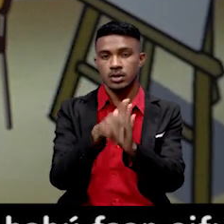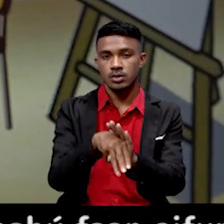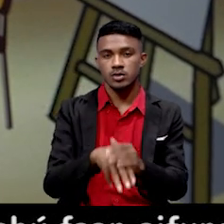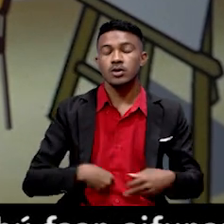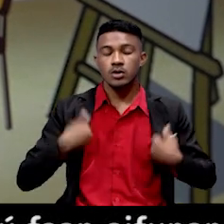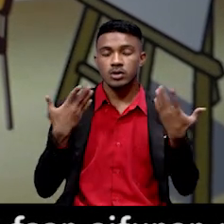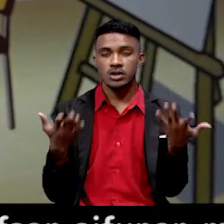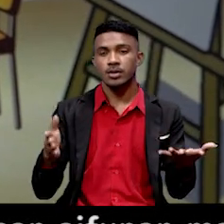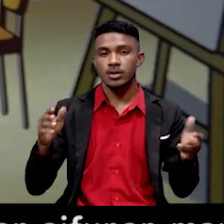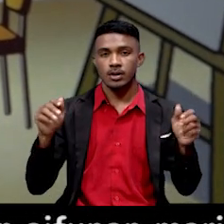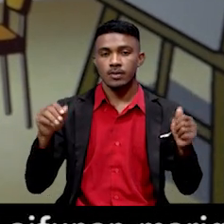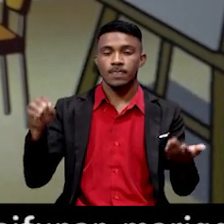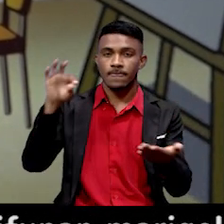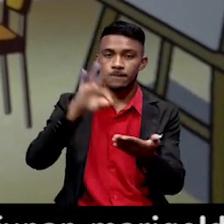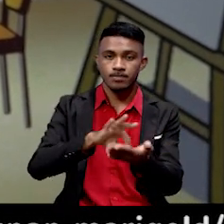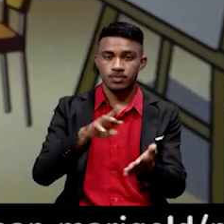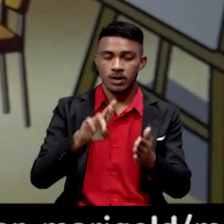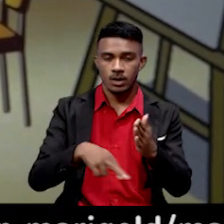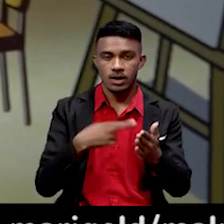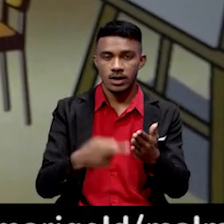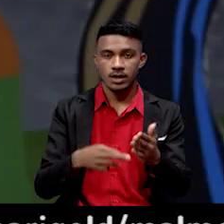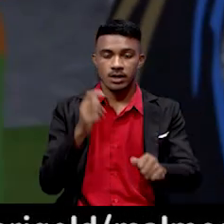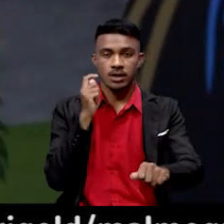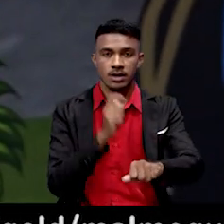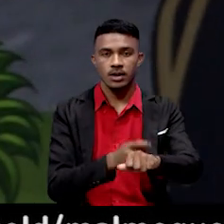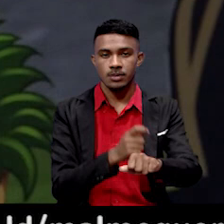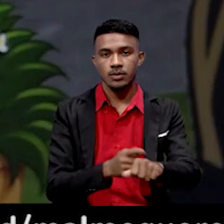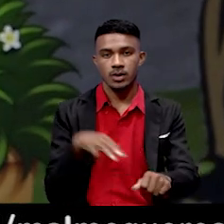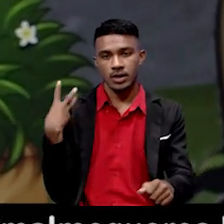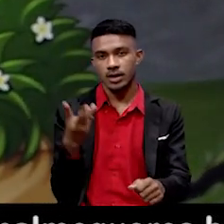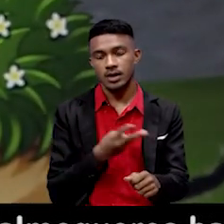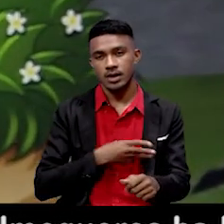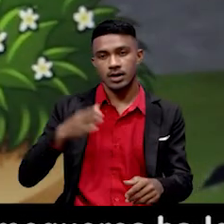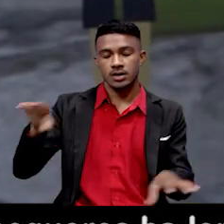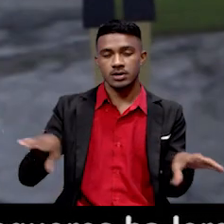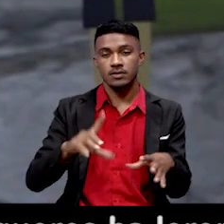pensar para ele pontual, para ele pontual, para ele ter consistência.